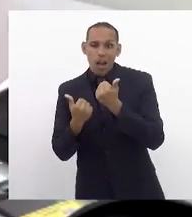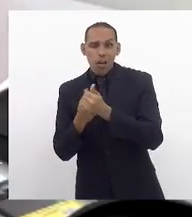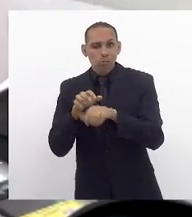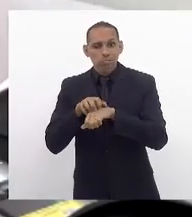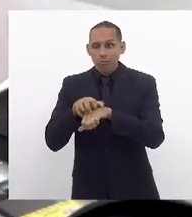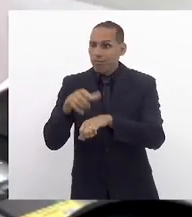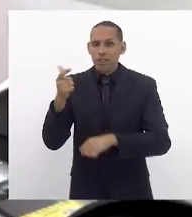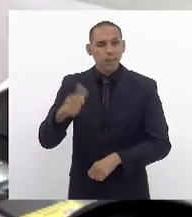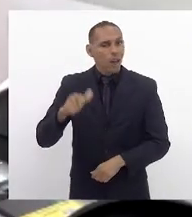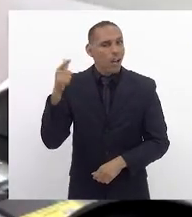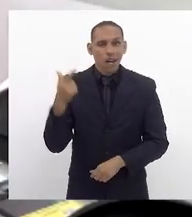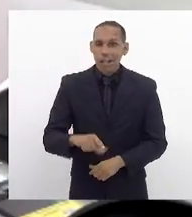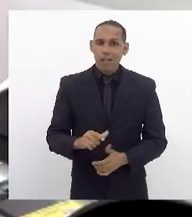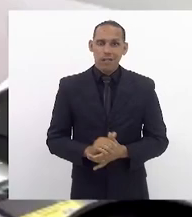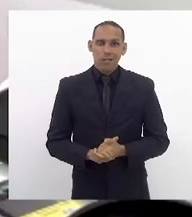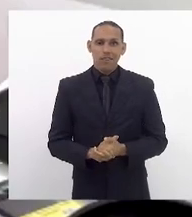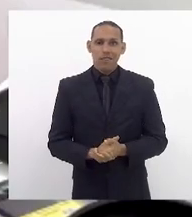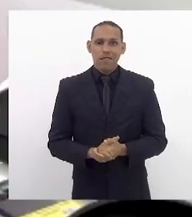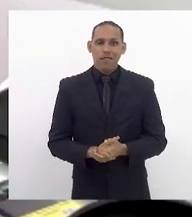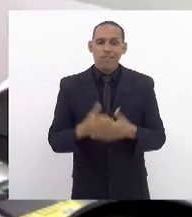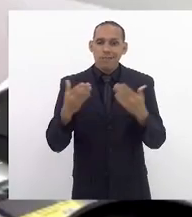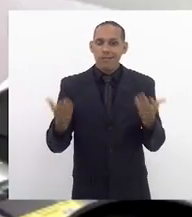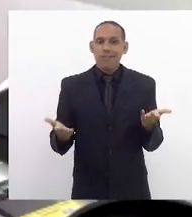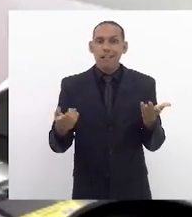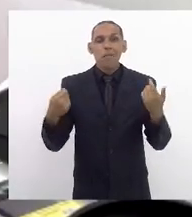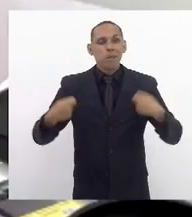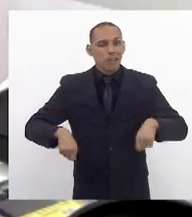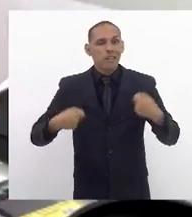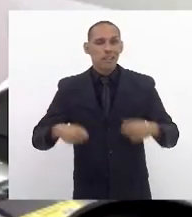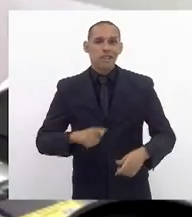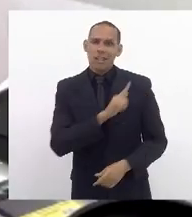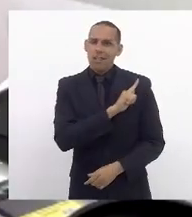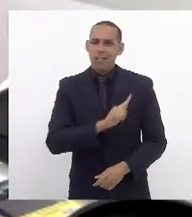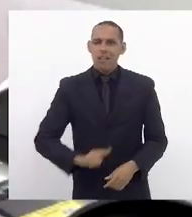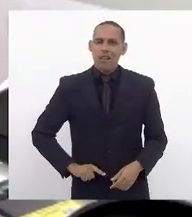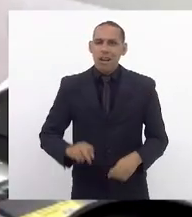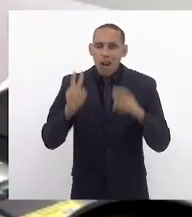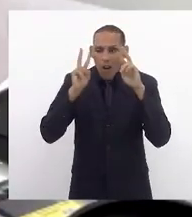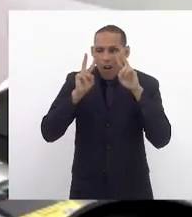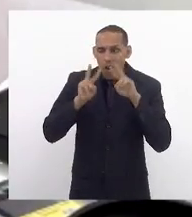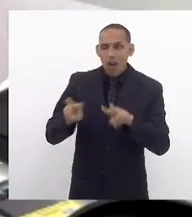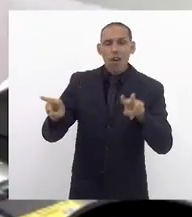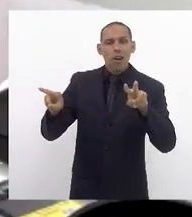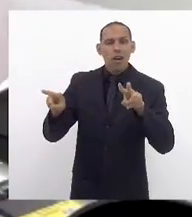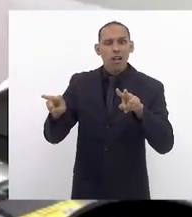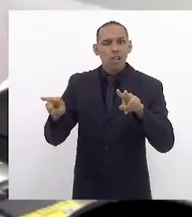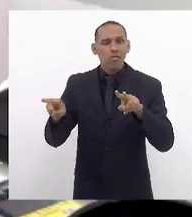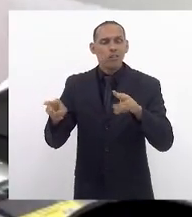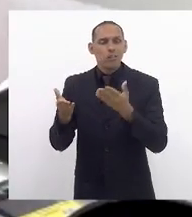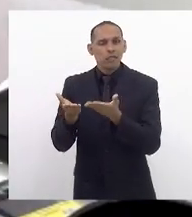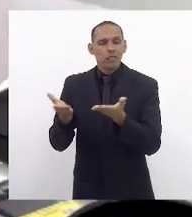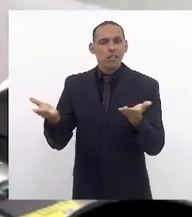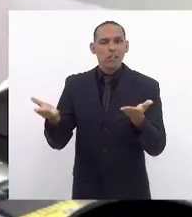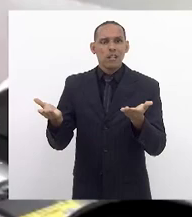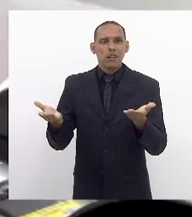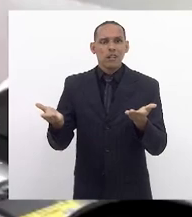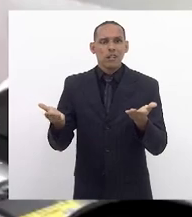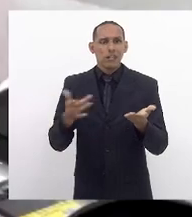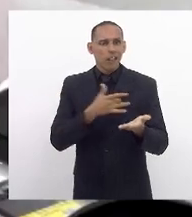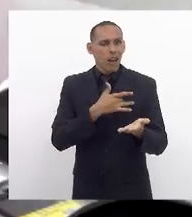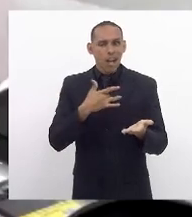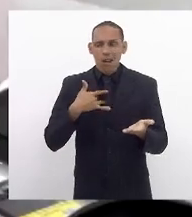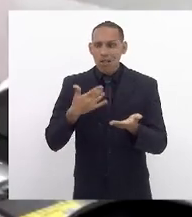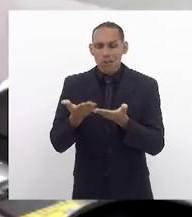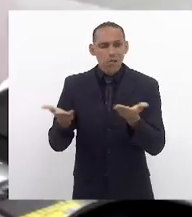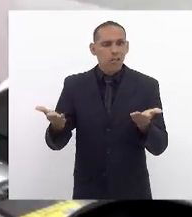transporte. Então, é necessário que o governador olhe também por esses trabalhadores. Saúde é o